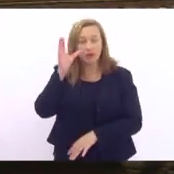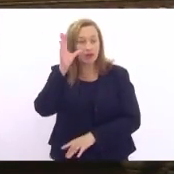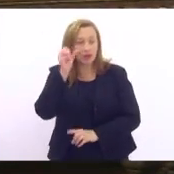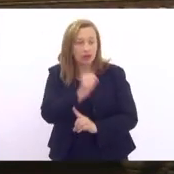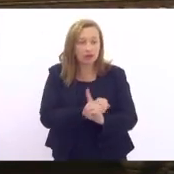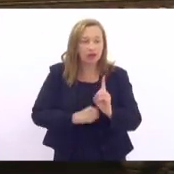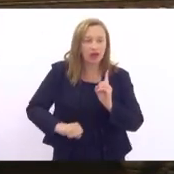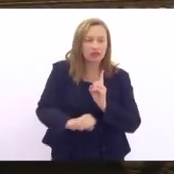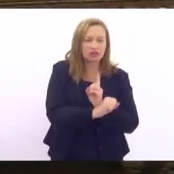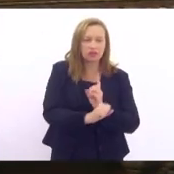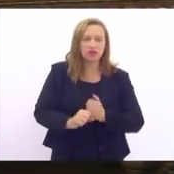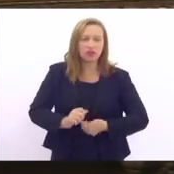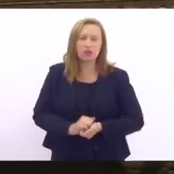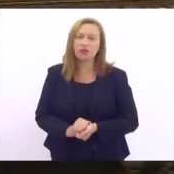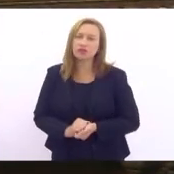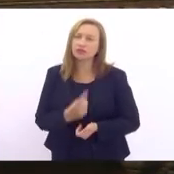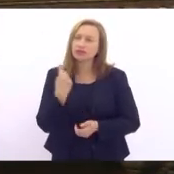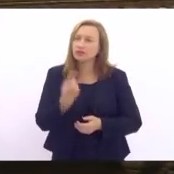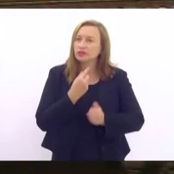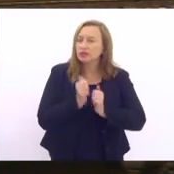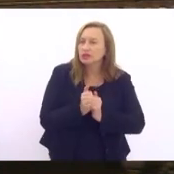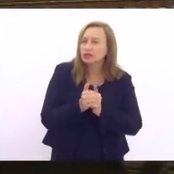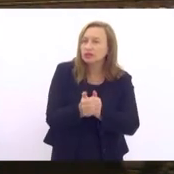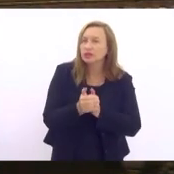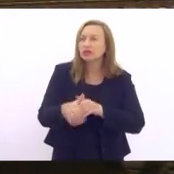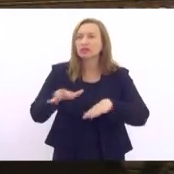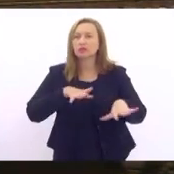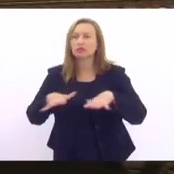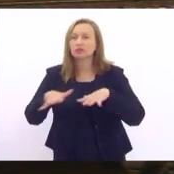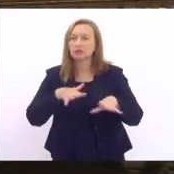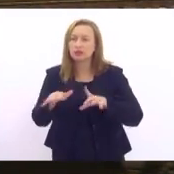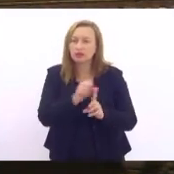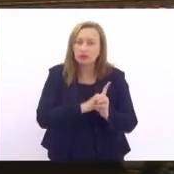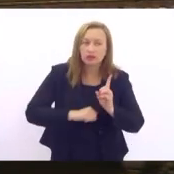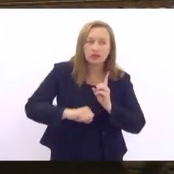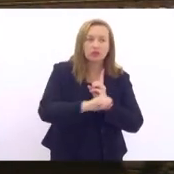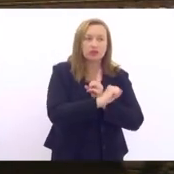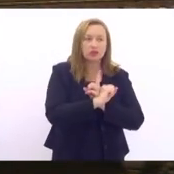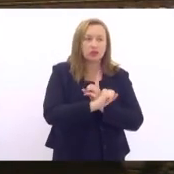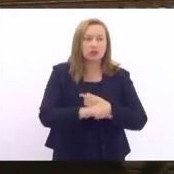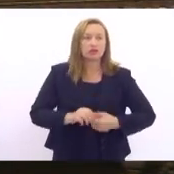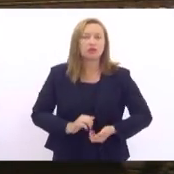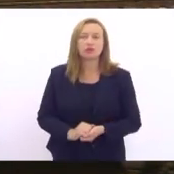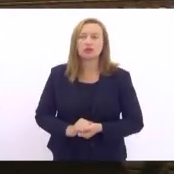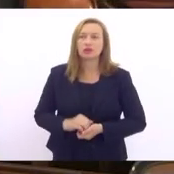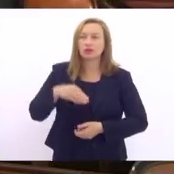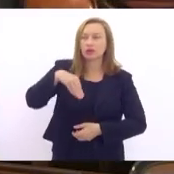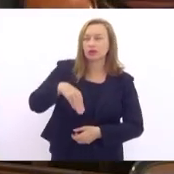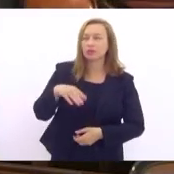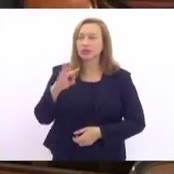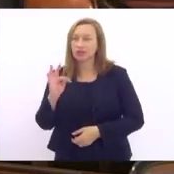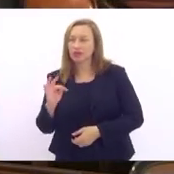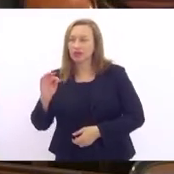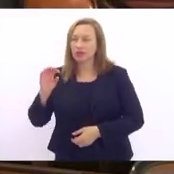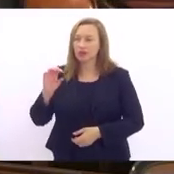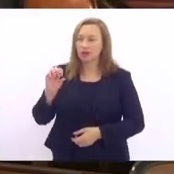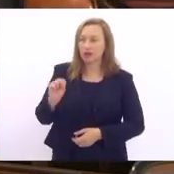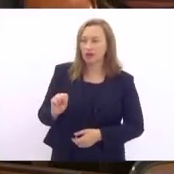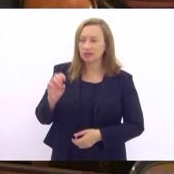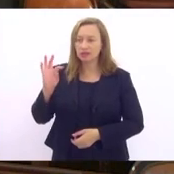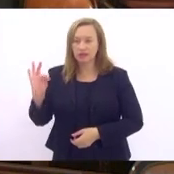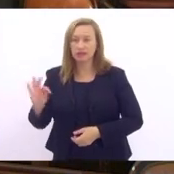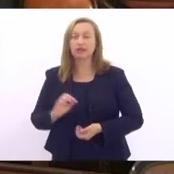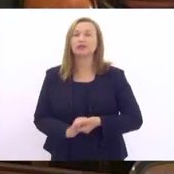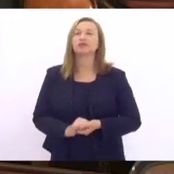acompanhamos os movimentos sociais, em especial o MTST, que é o Movimento de Trabalhadores Sem